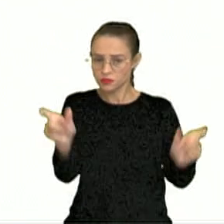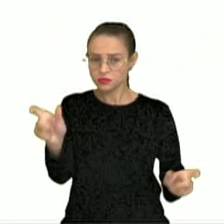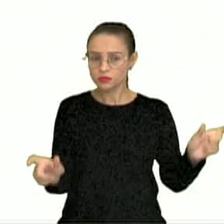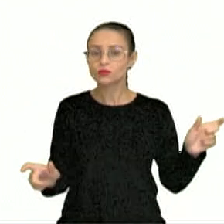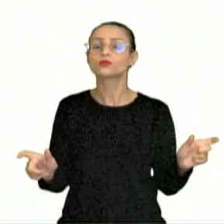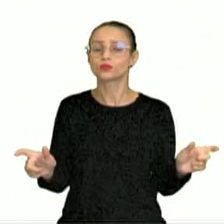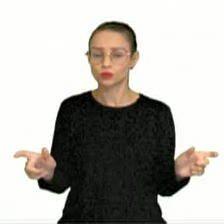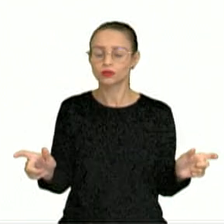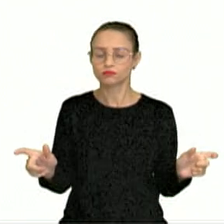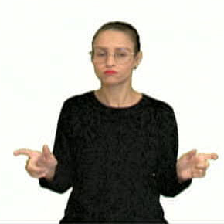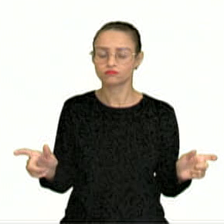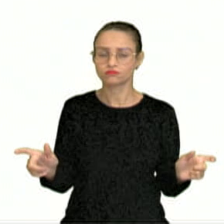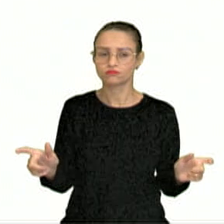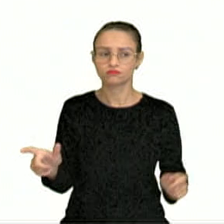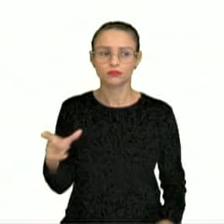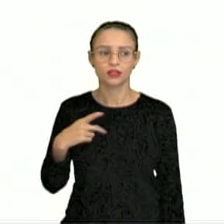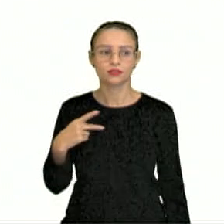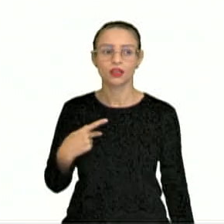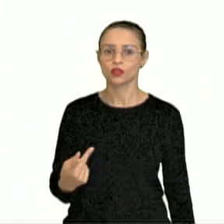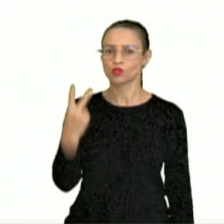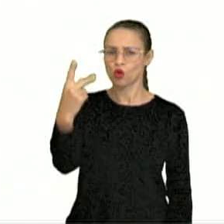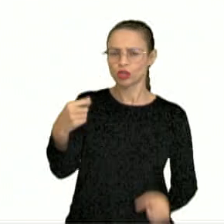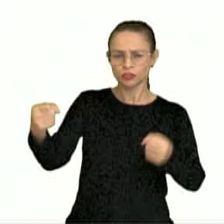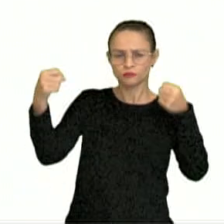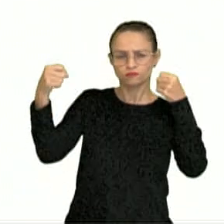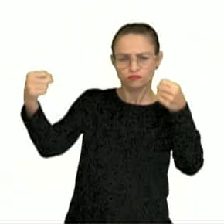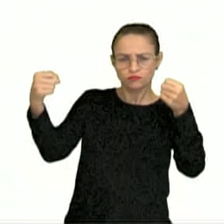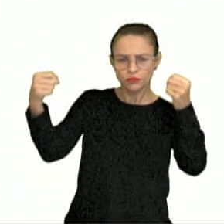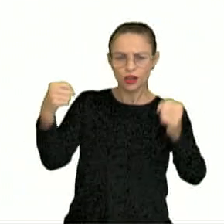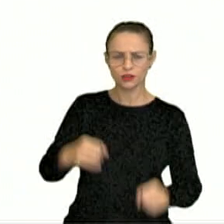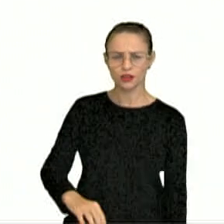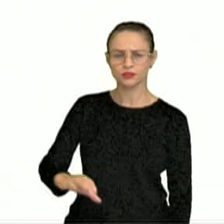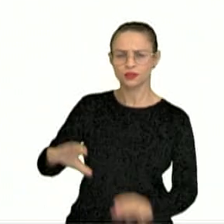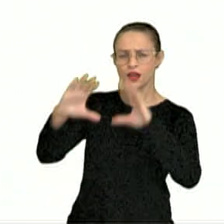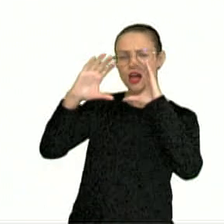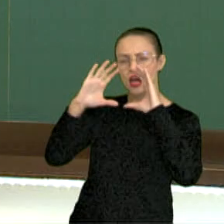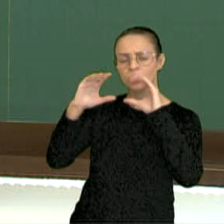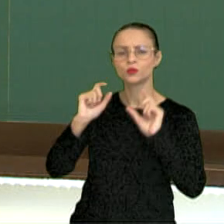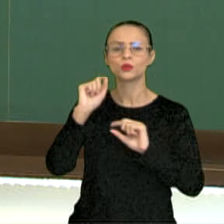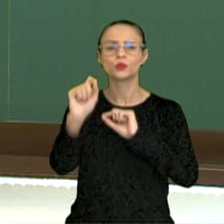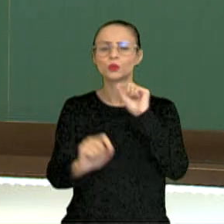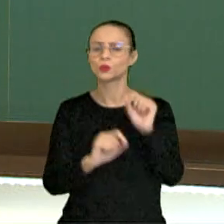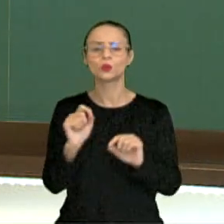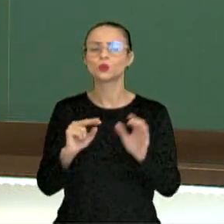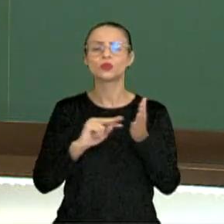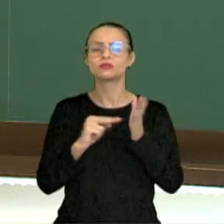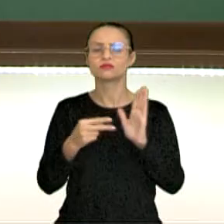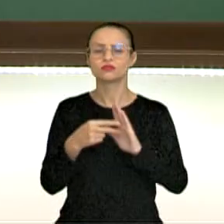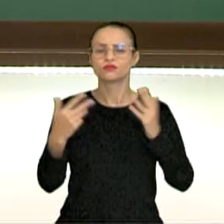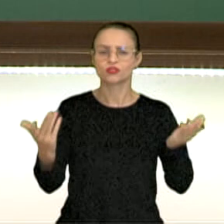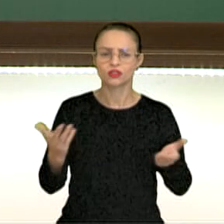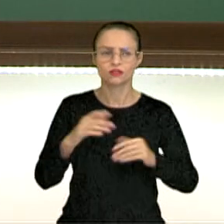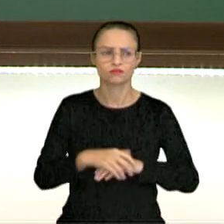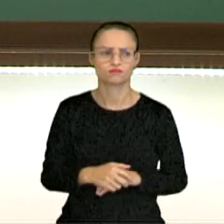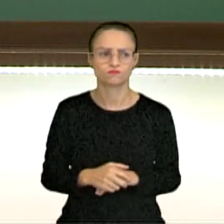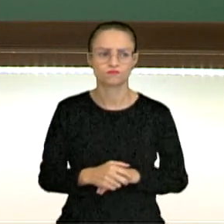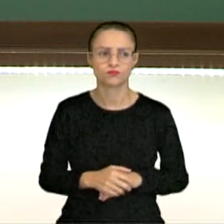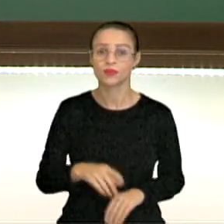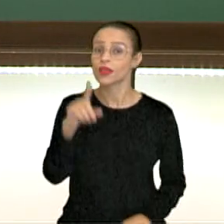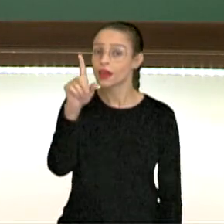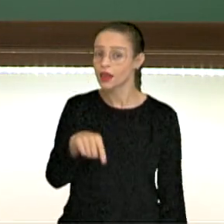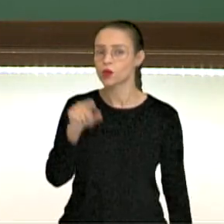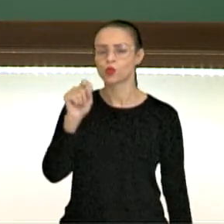pessoas, com 2 cartazes e um megafone. Que situação está sendo representada? Uma situação